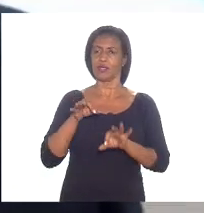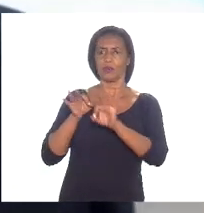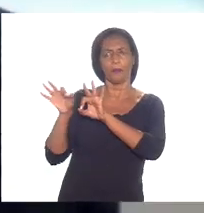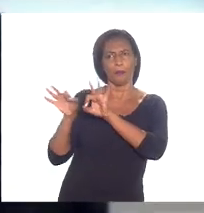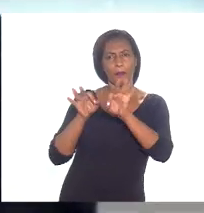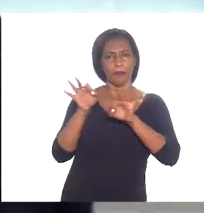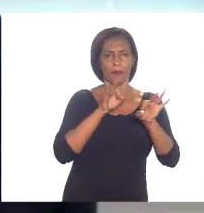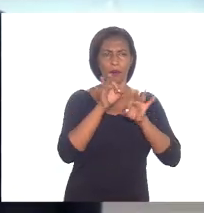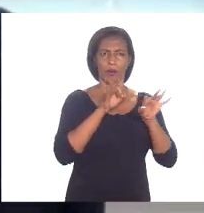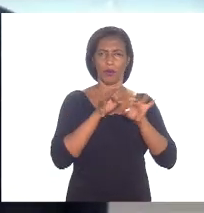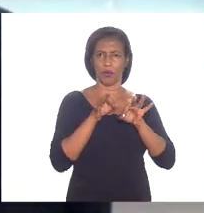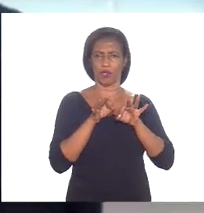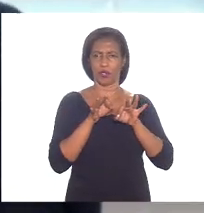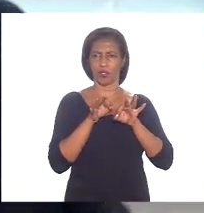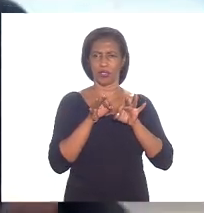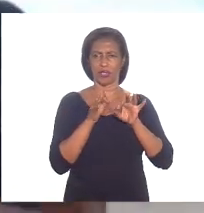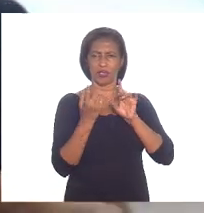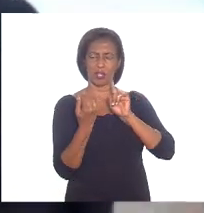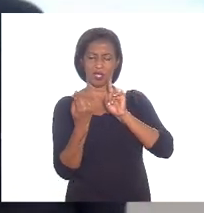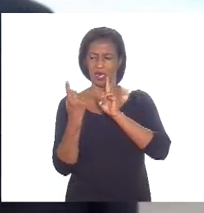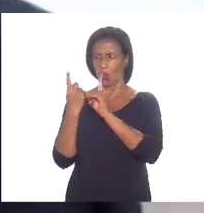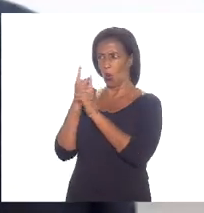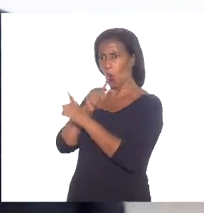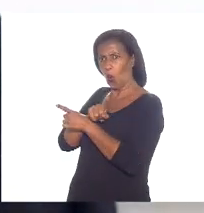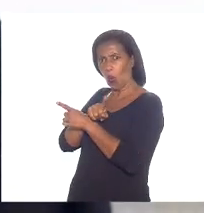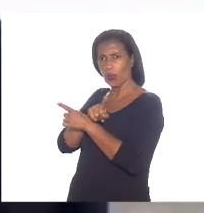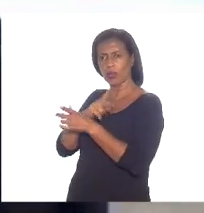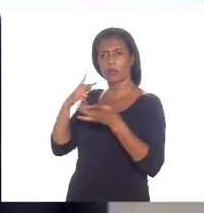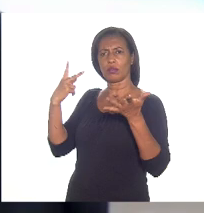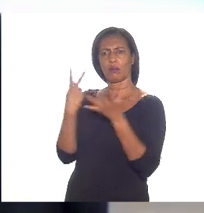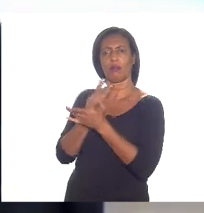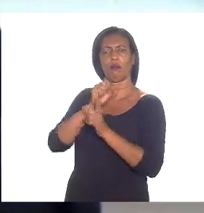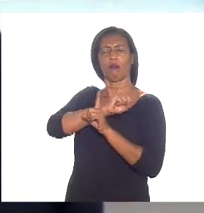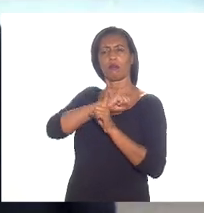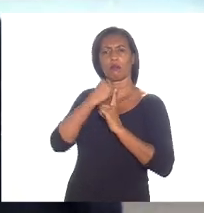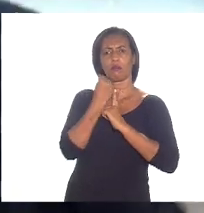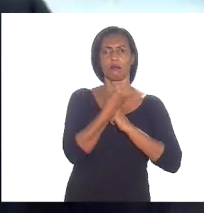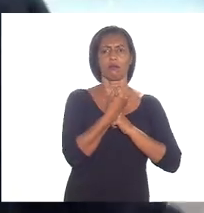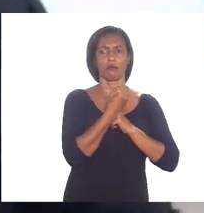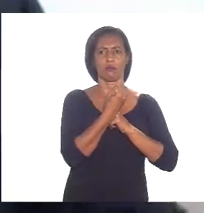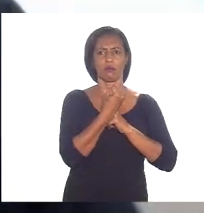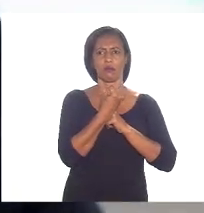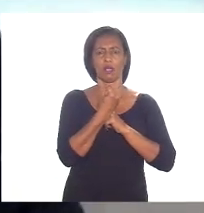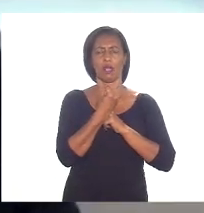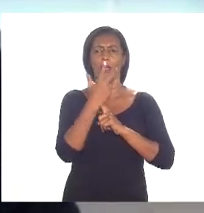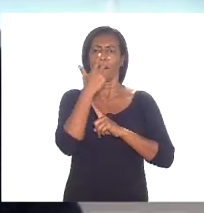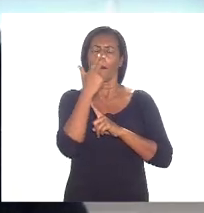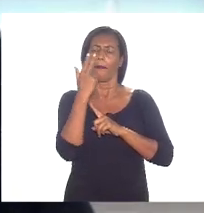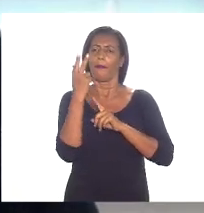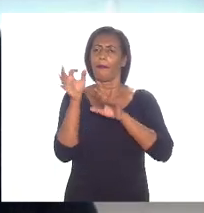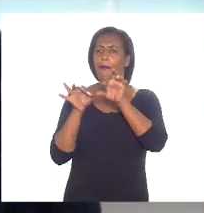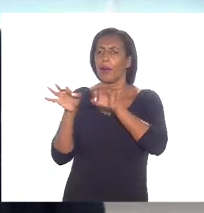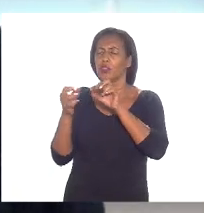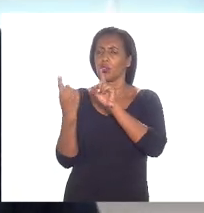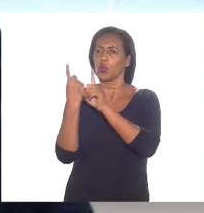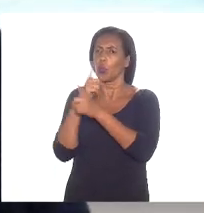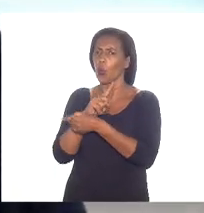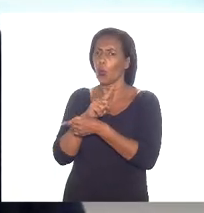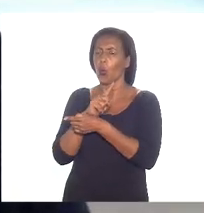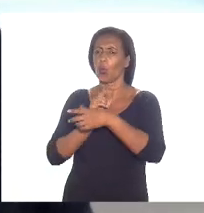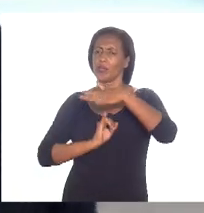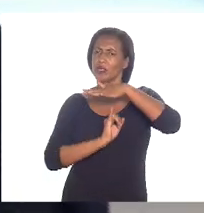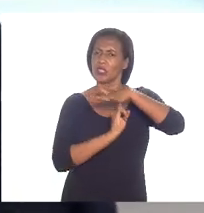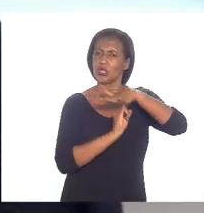que são absolutamente antagônicos aos anseios da sociedade. Os projetos que são contra as instituições, projetos com